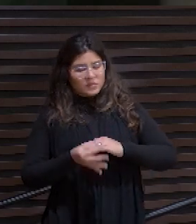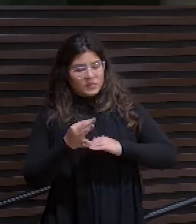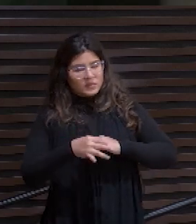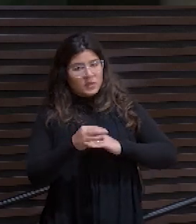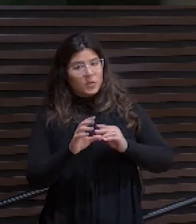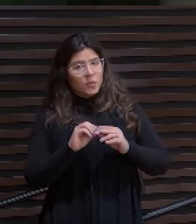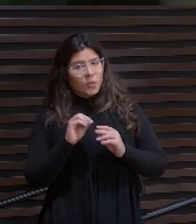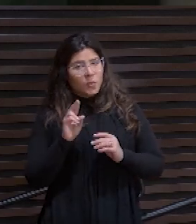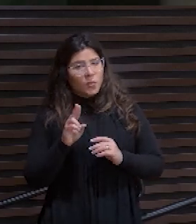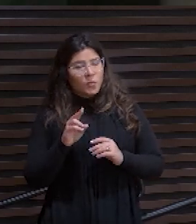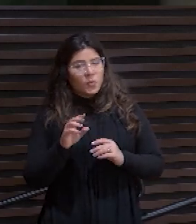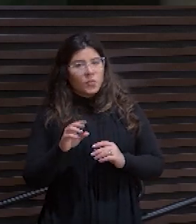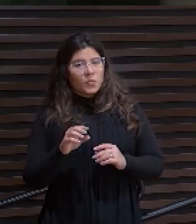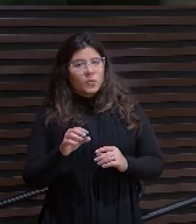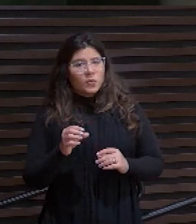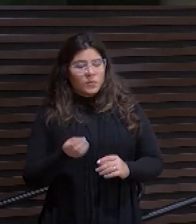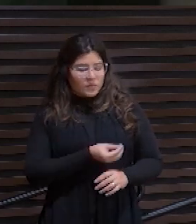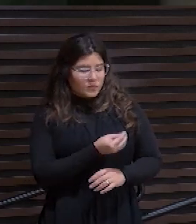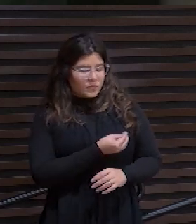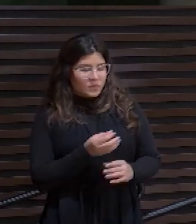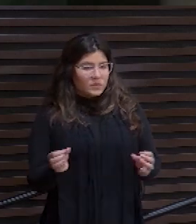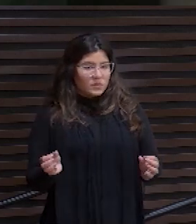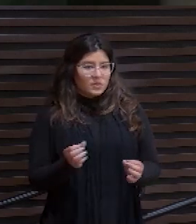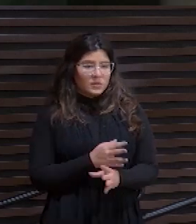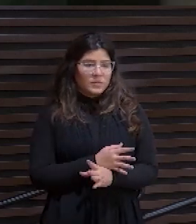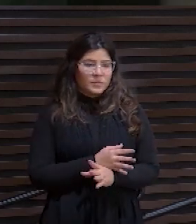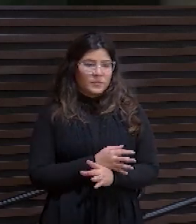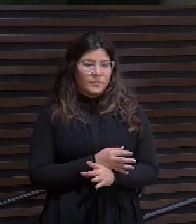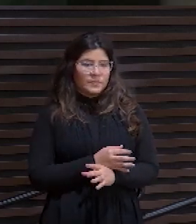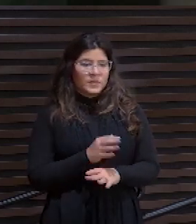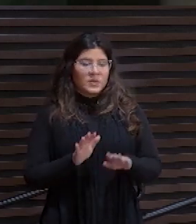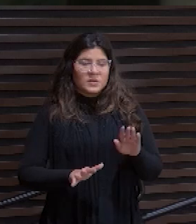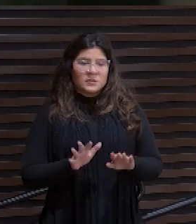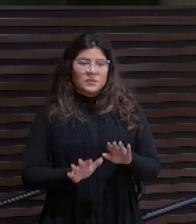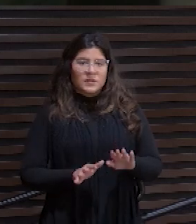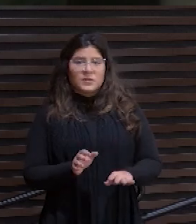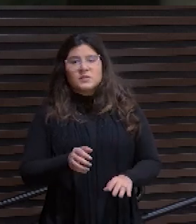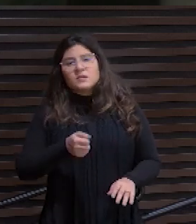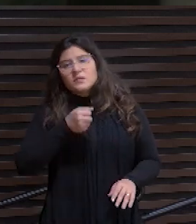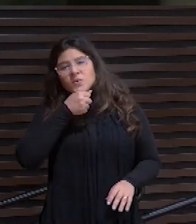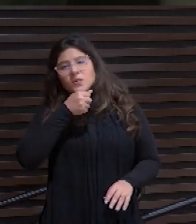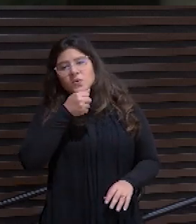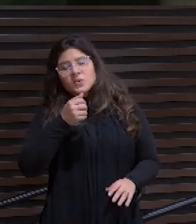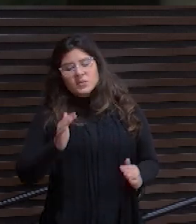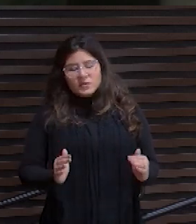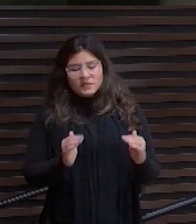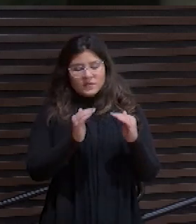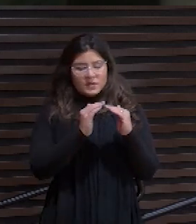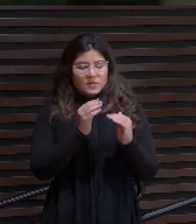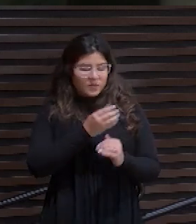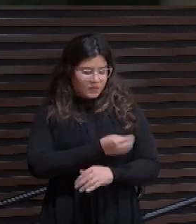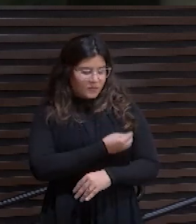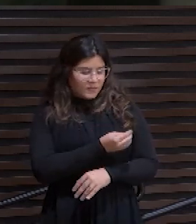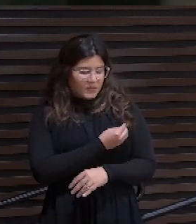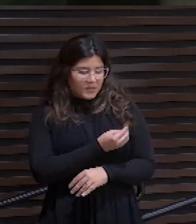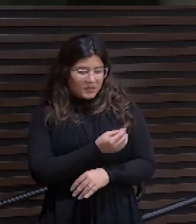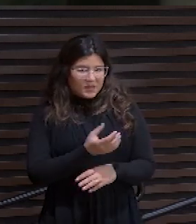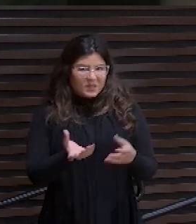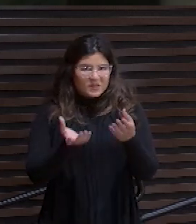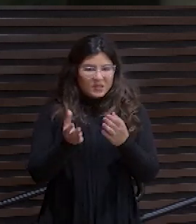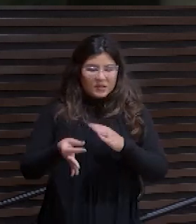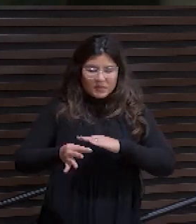Talvez você viva uma vida como de um odre velho, uma vida remendada. Aí você tenta costurar,